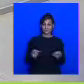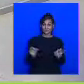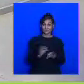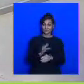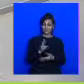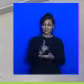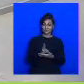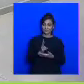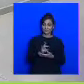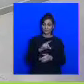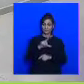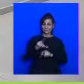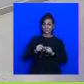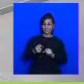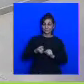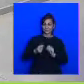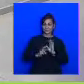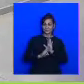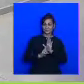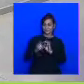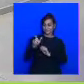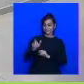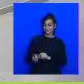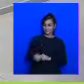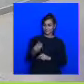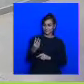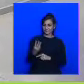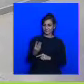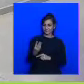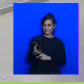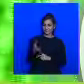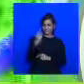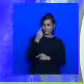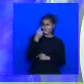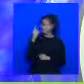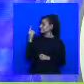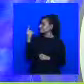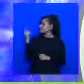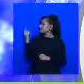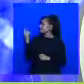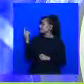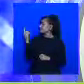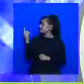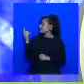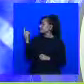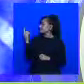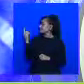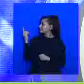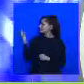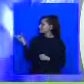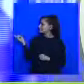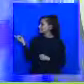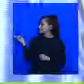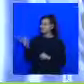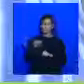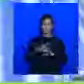Tudo pronto, passaremos então ao sorteio do número correspondente à coluna número 3. Bola posicionada,